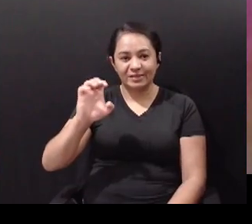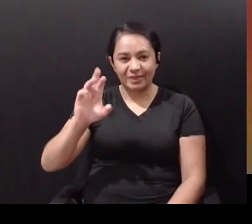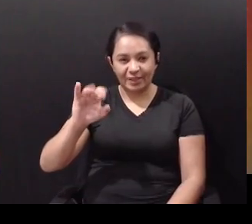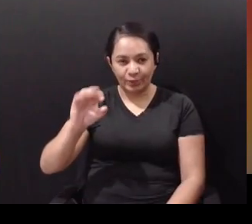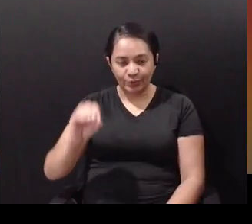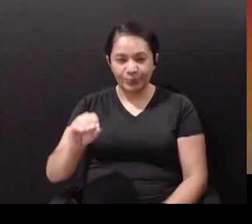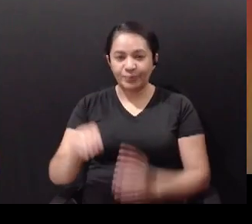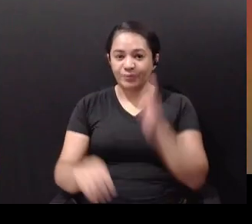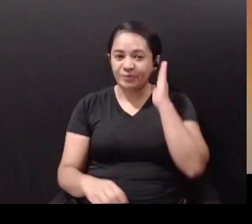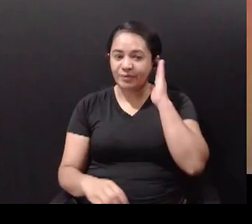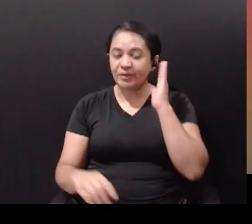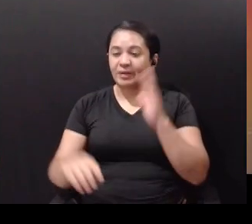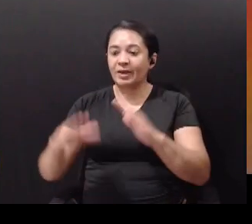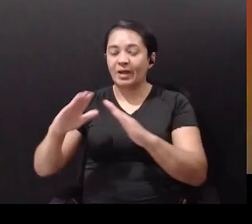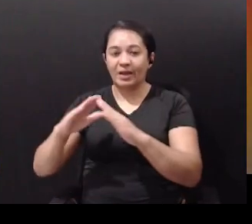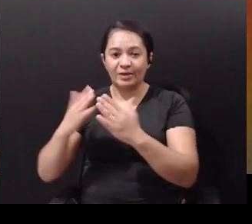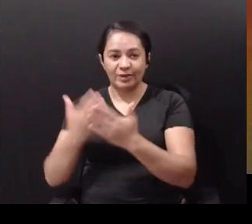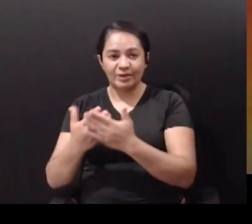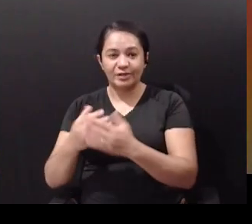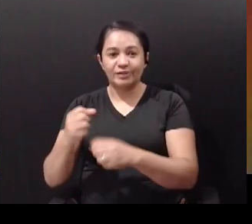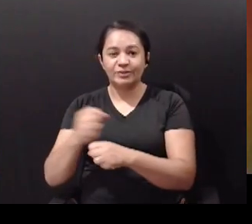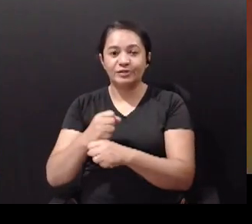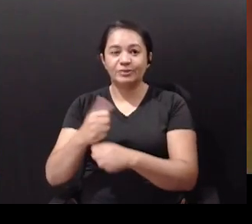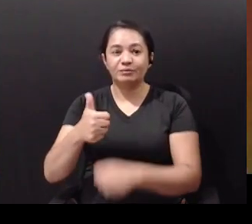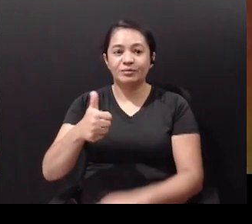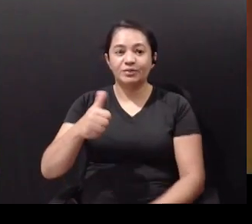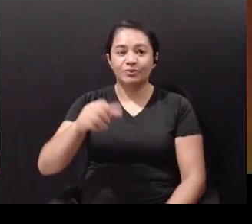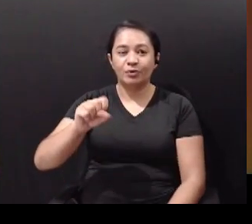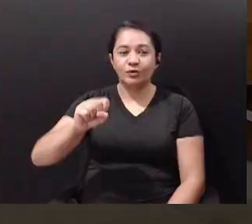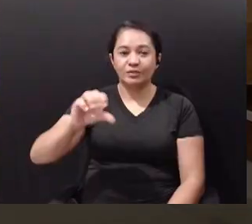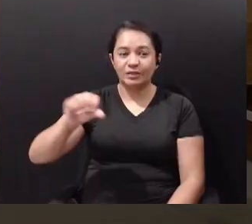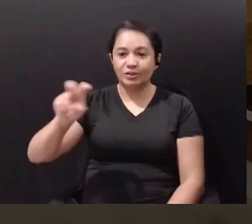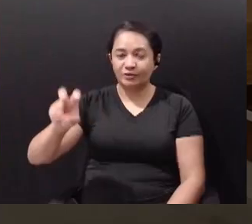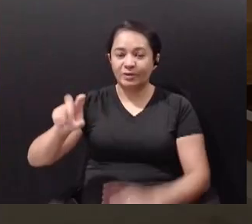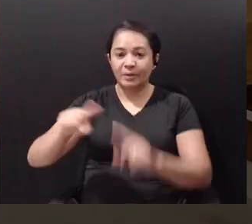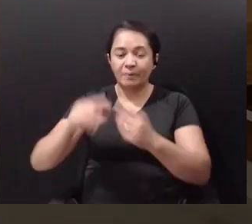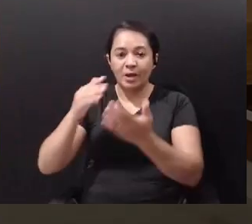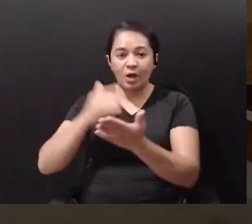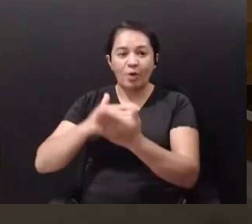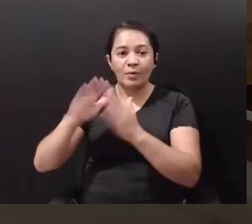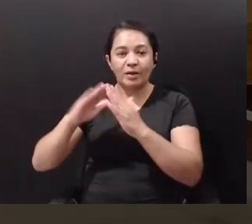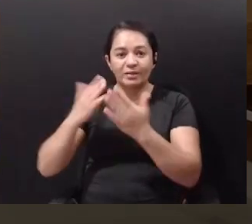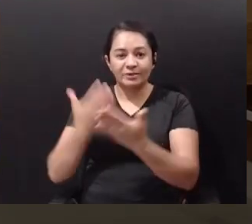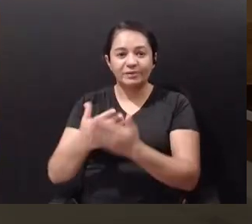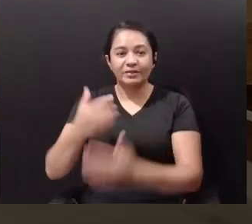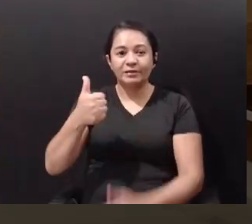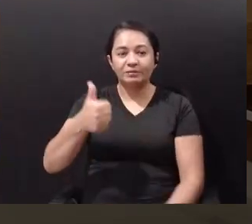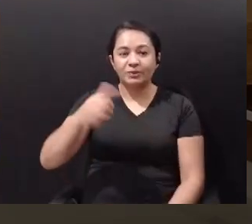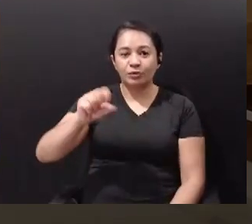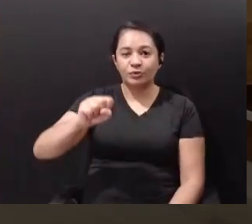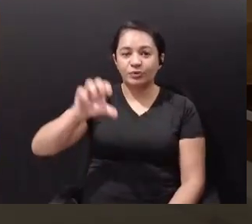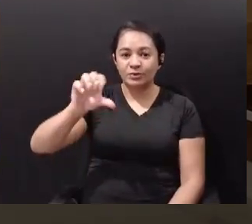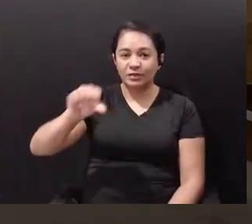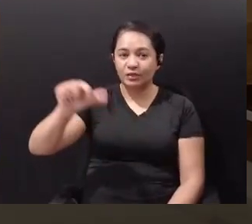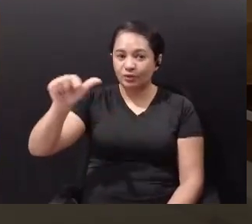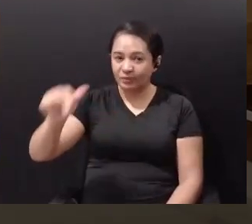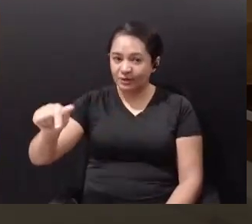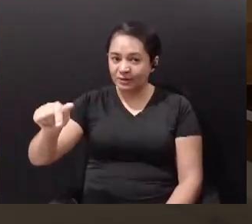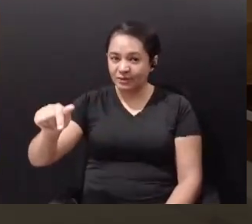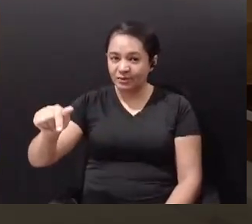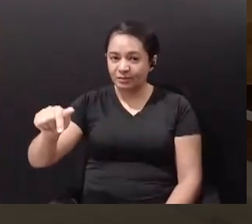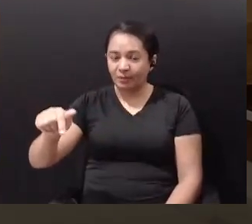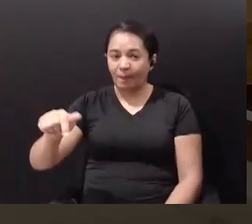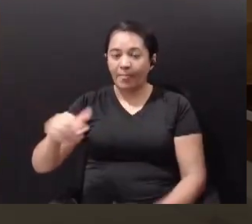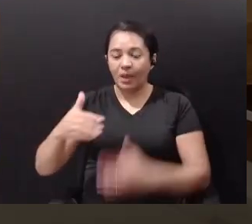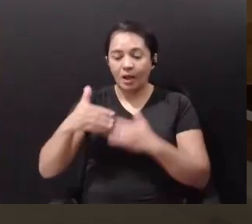de 1895, mas a instalação da escola é em 1897. Então, a partir de